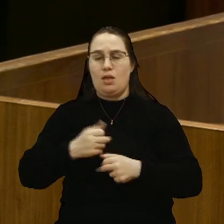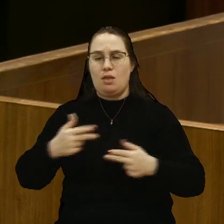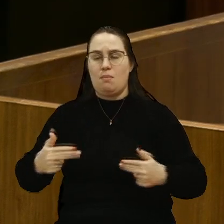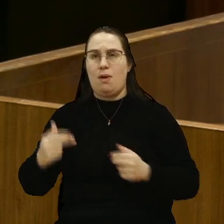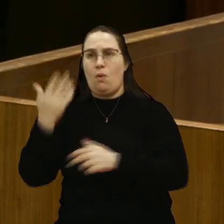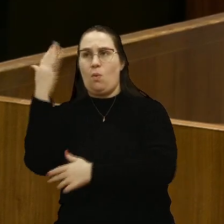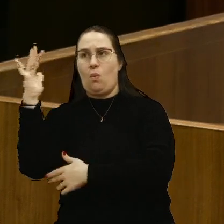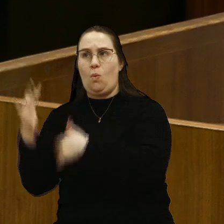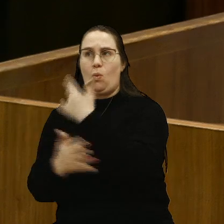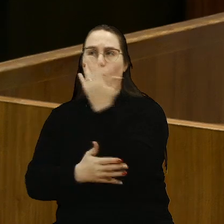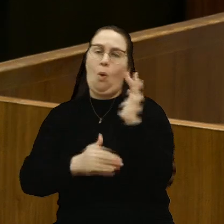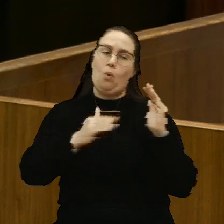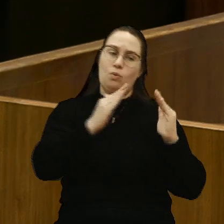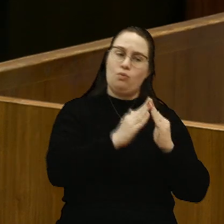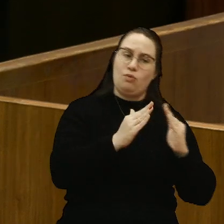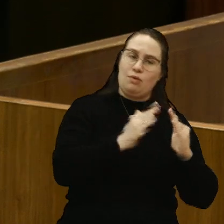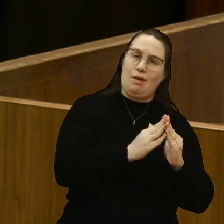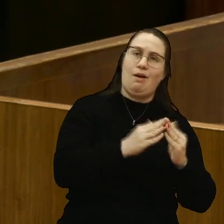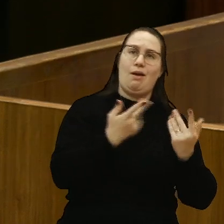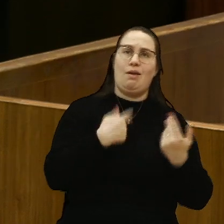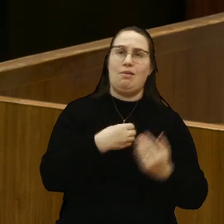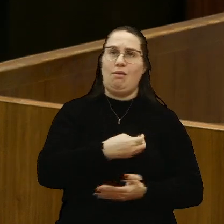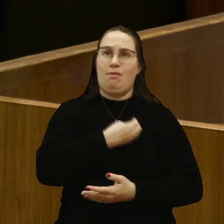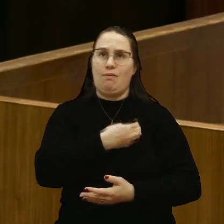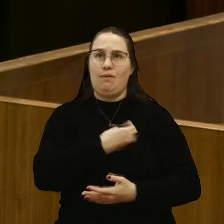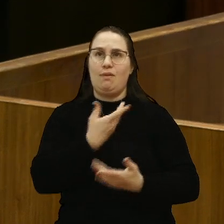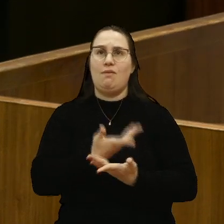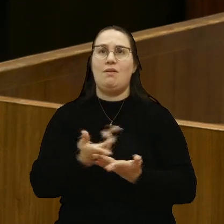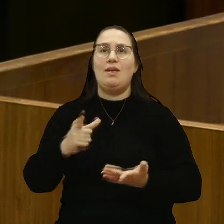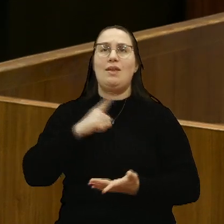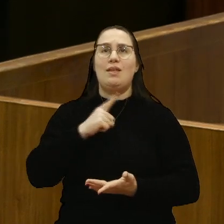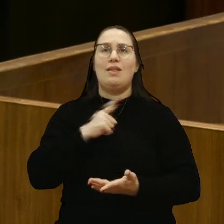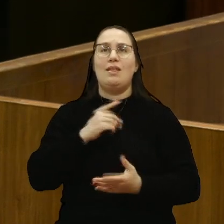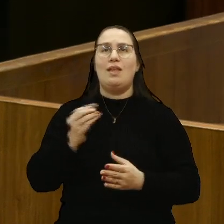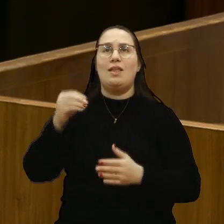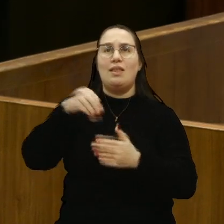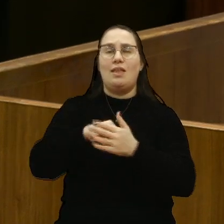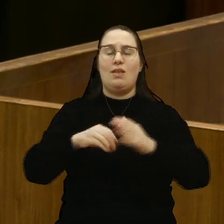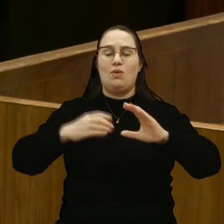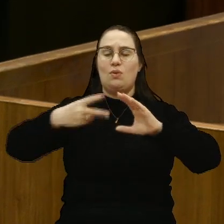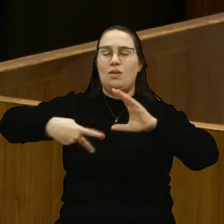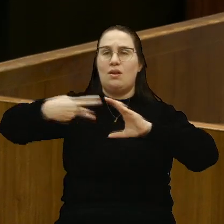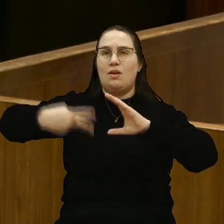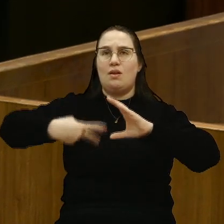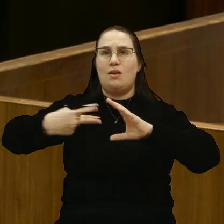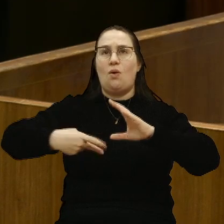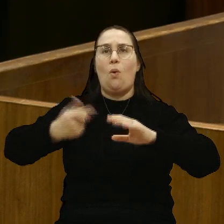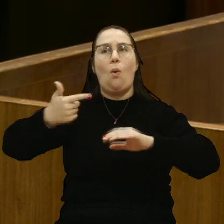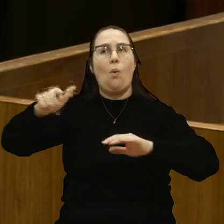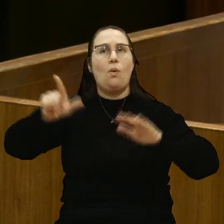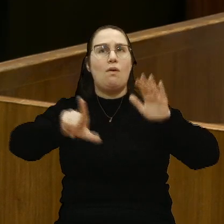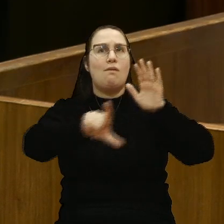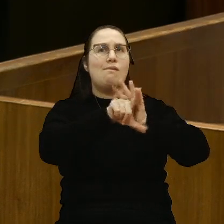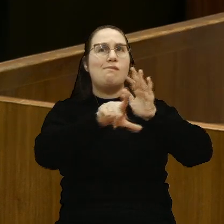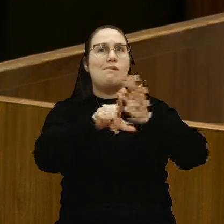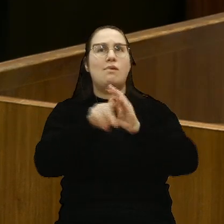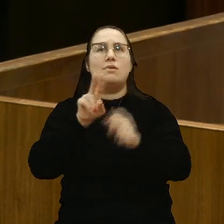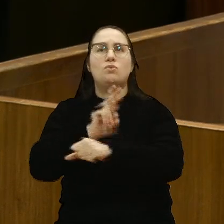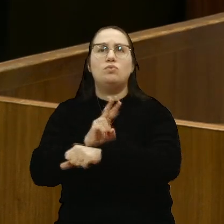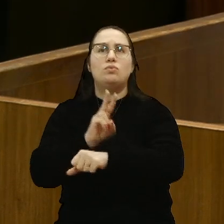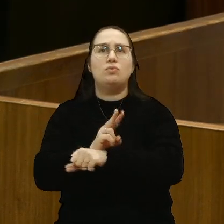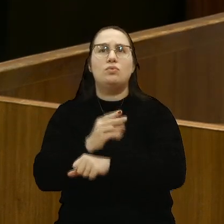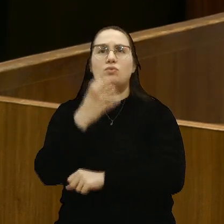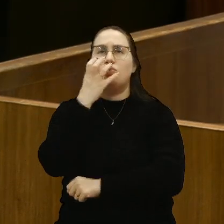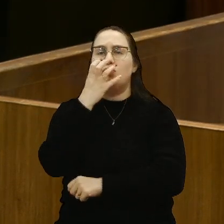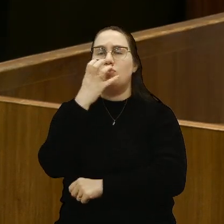silvestre ou doméstico, e que a gente tenha por aqui, dentro dessa casa, outras leis de proteção